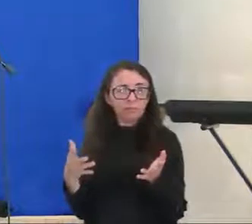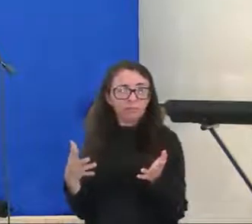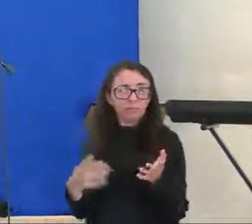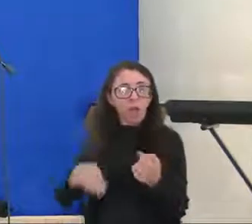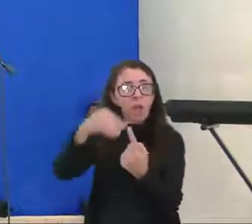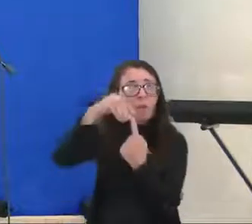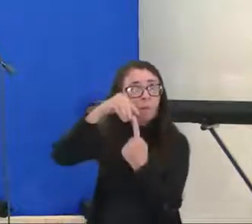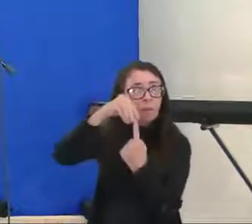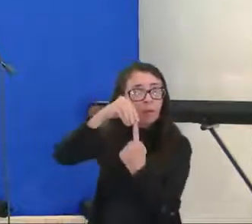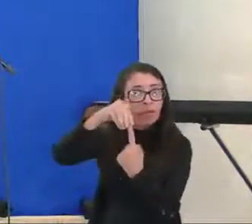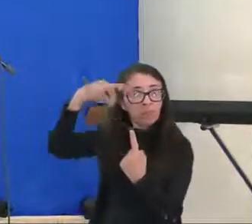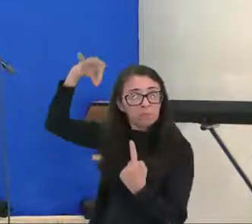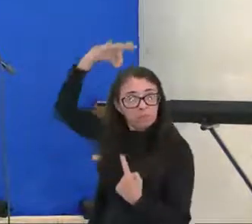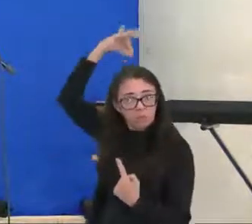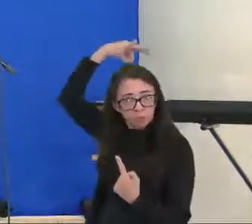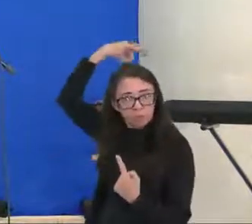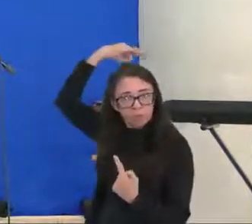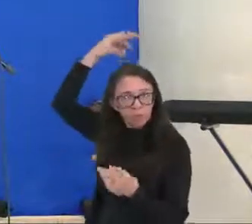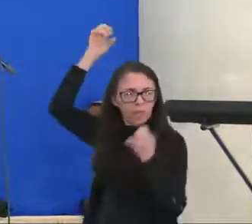Continuando aqui, né?